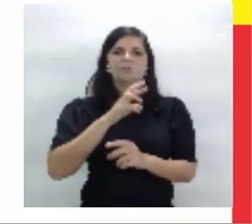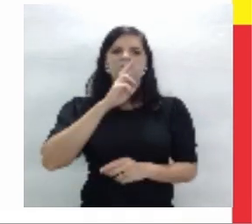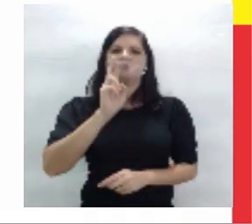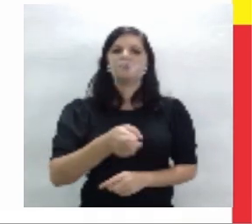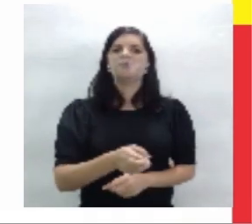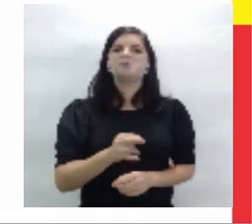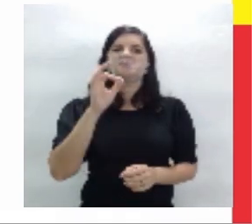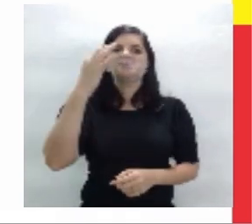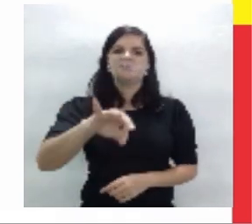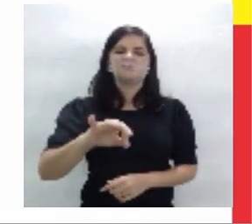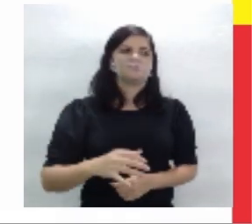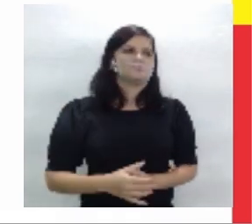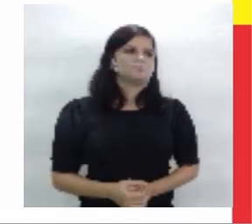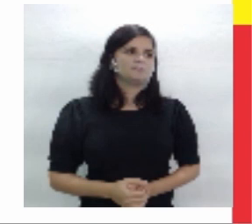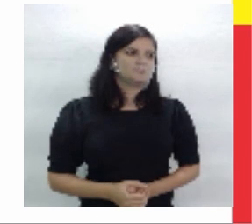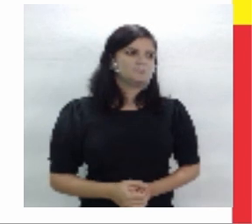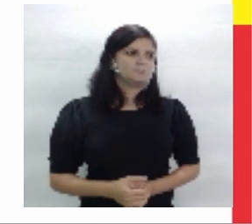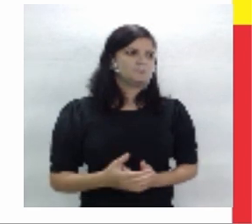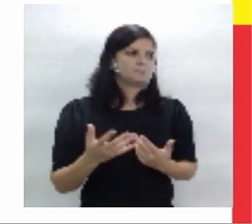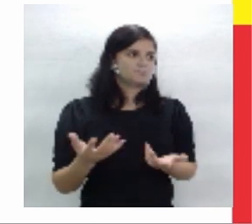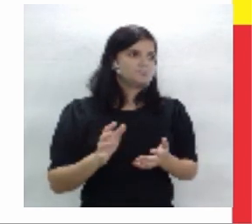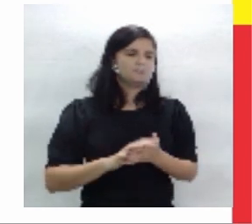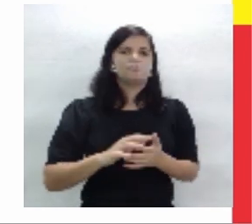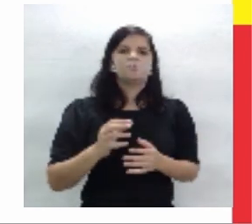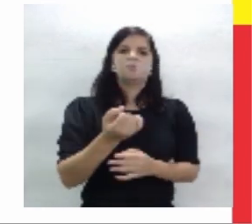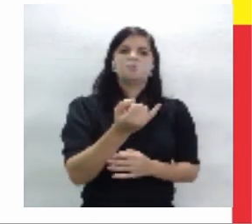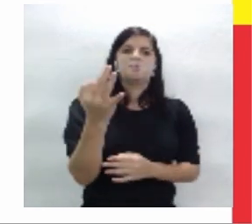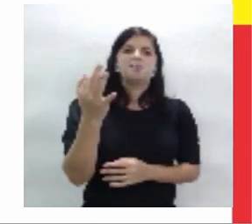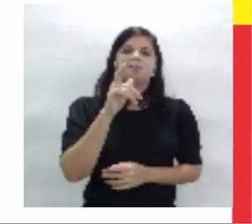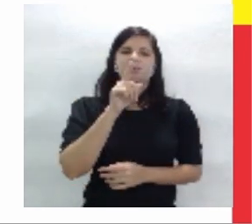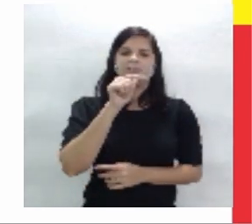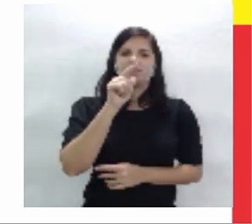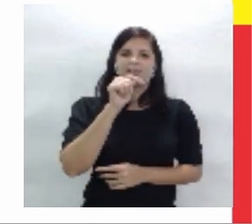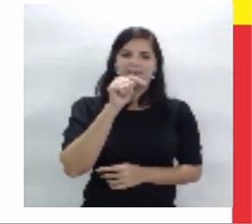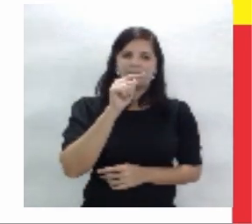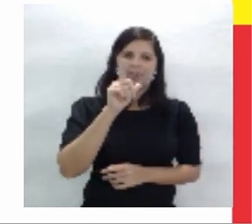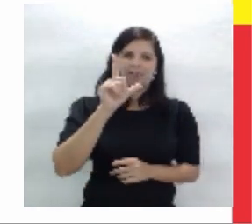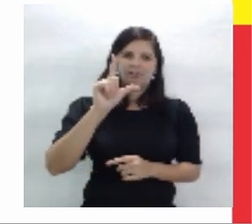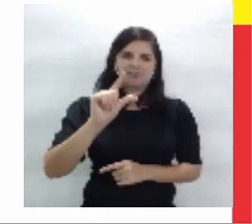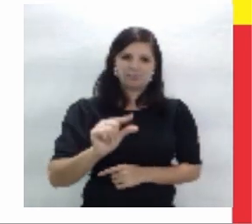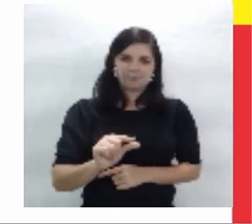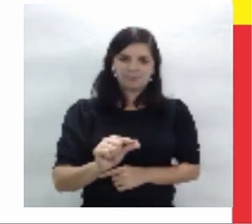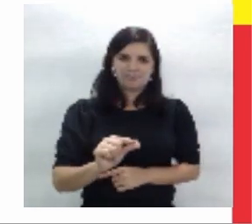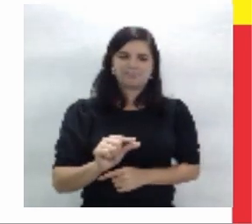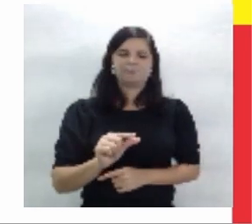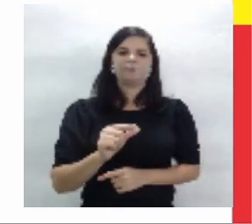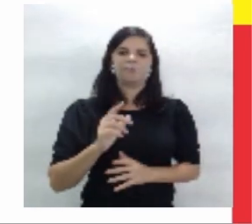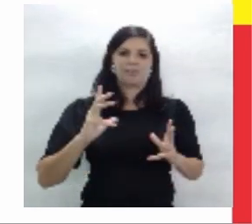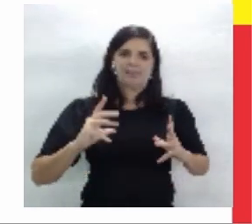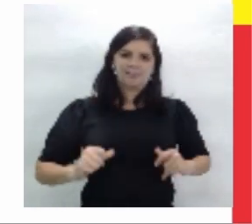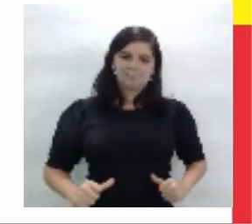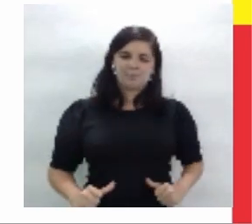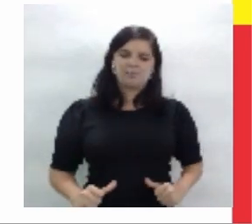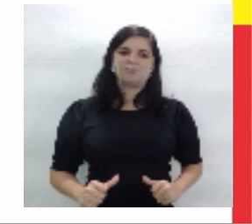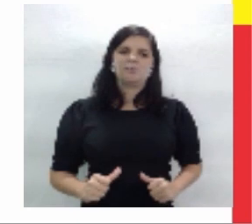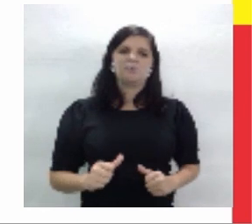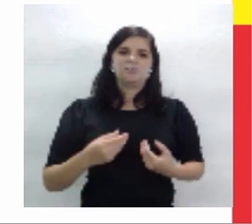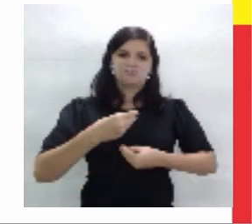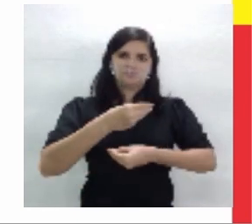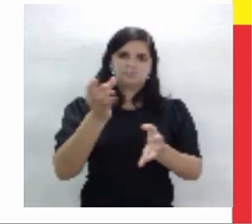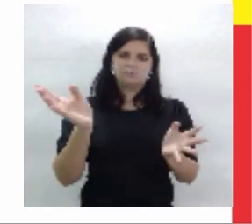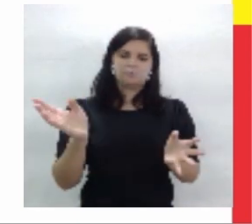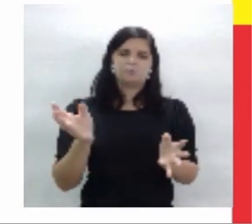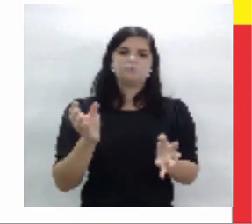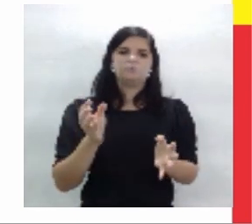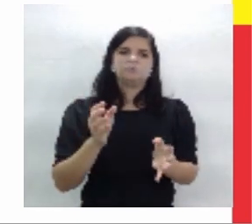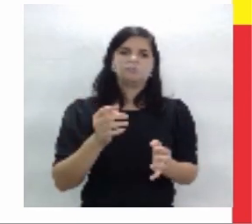tela, gente. Apesar da quantidade de água reduzida, potável no mundo, tá? Sua distribuição